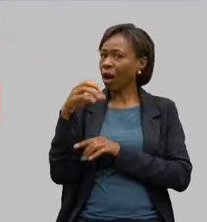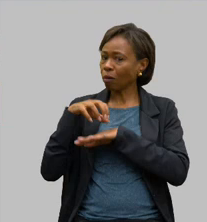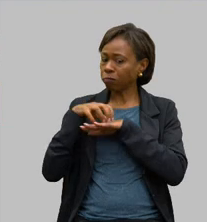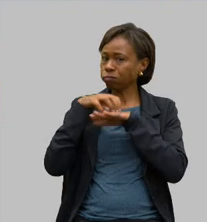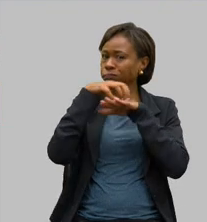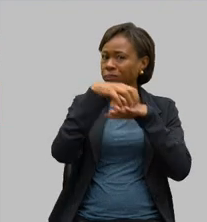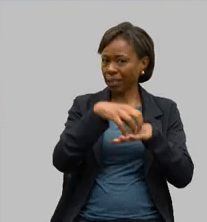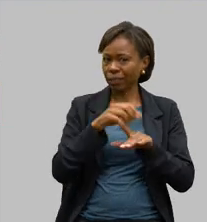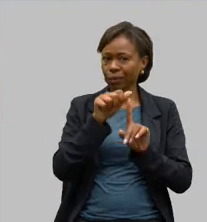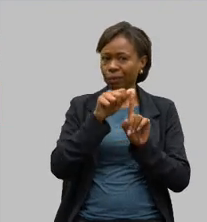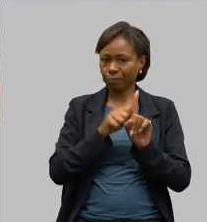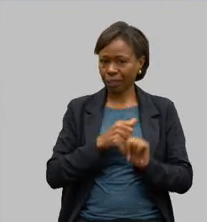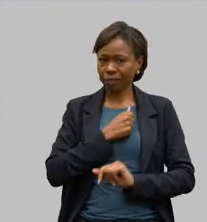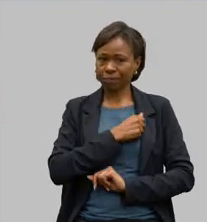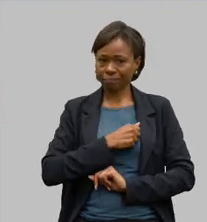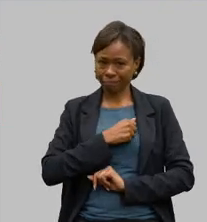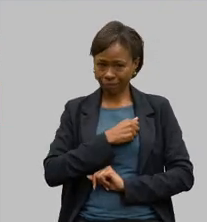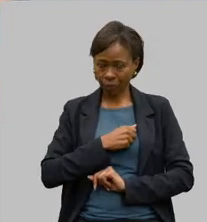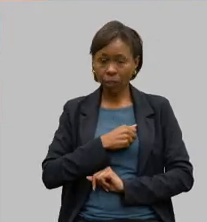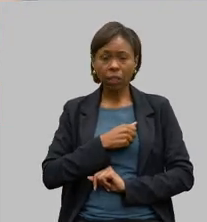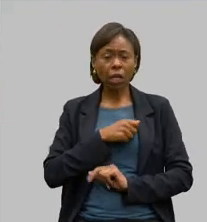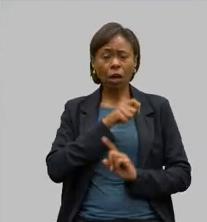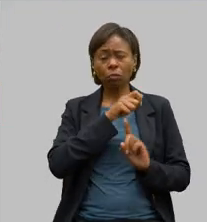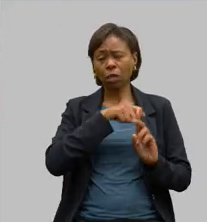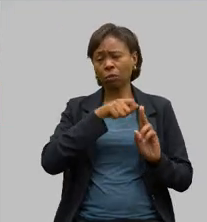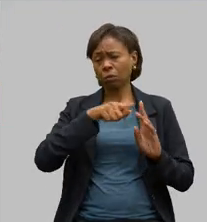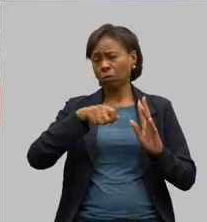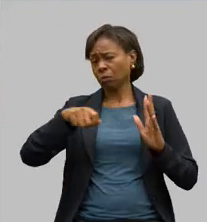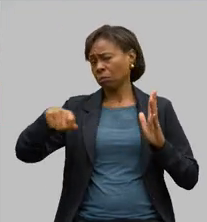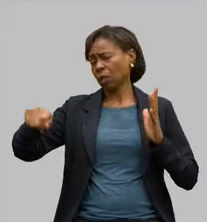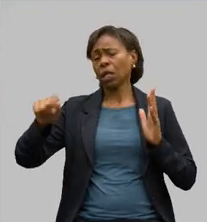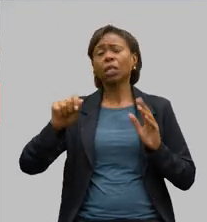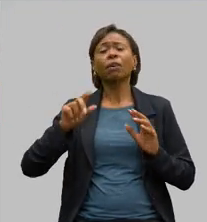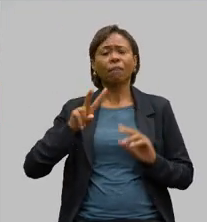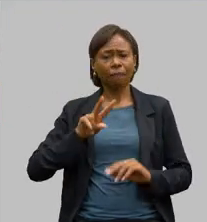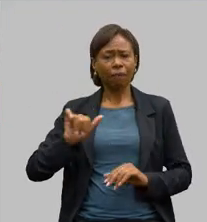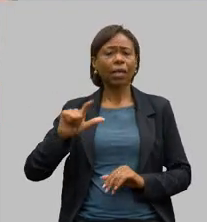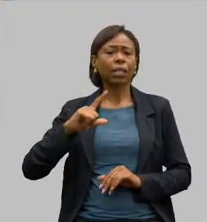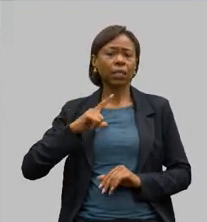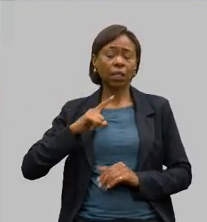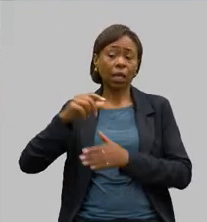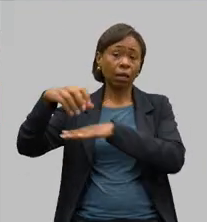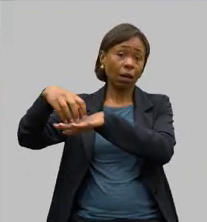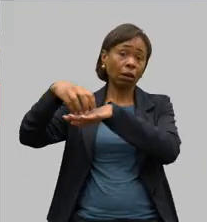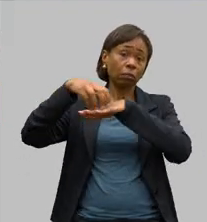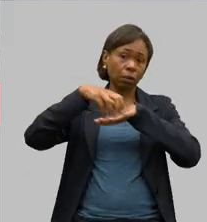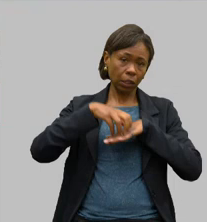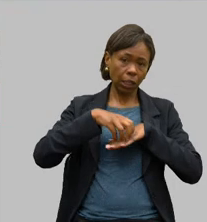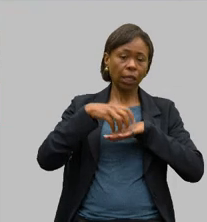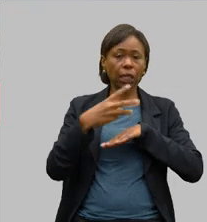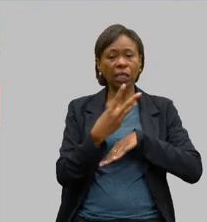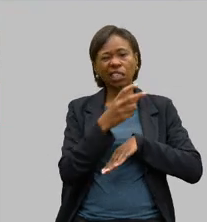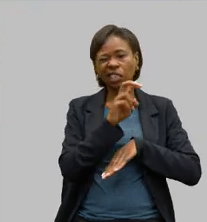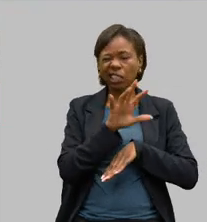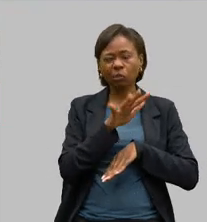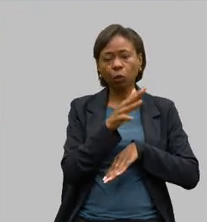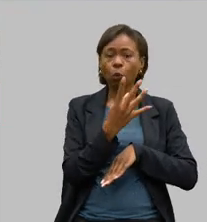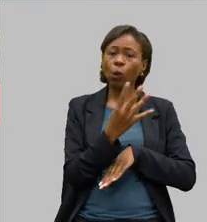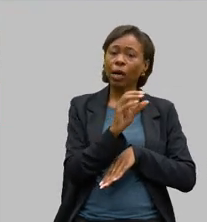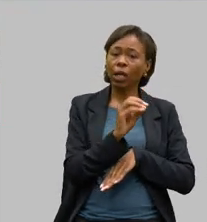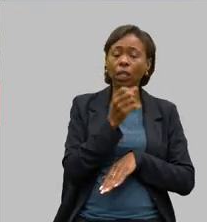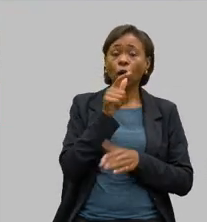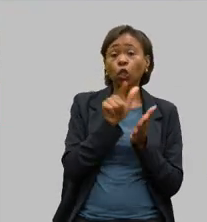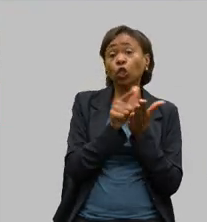vamos fazer então todos os meses agora maur nós vamos trazer 35 40 jornalistas primeiro de Minas Gerais do Brasil depois